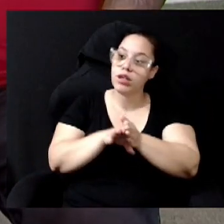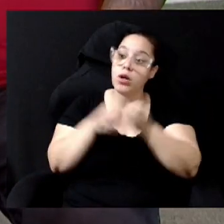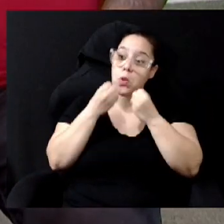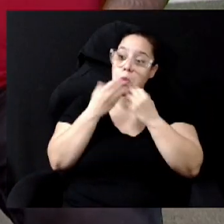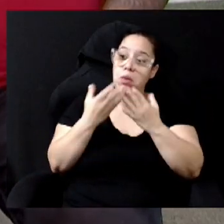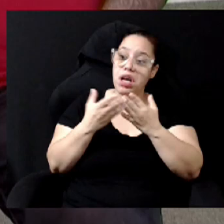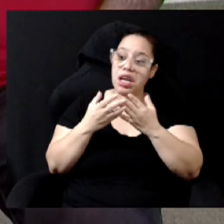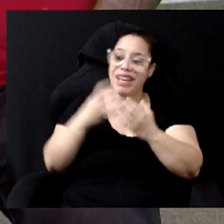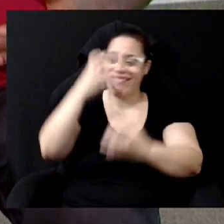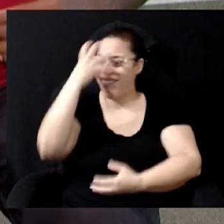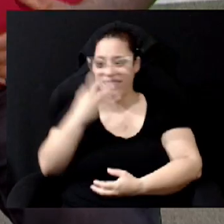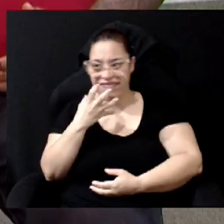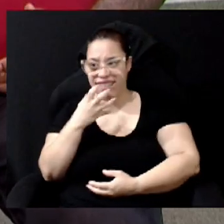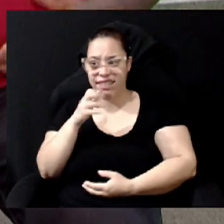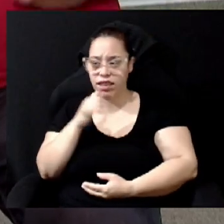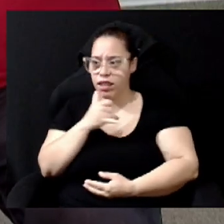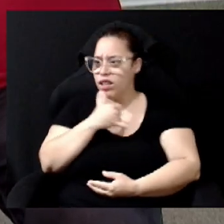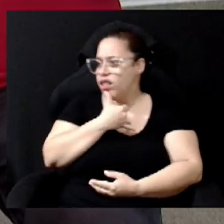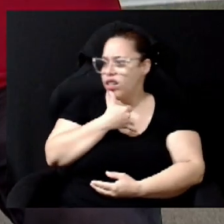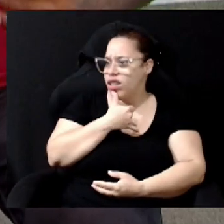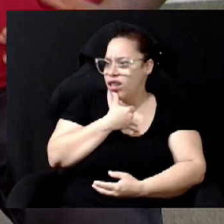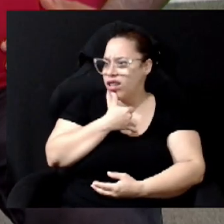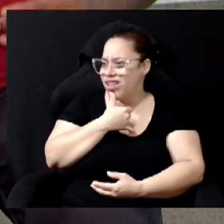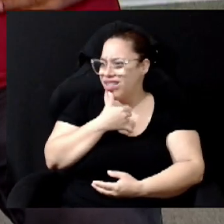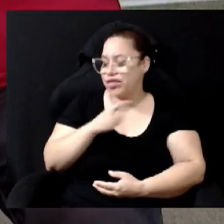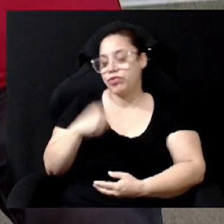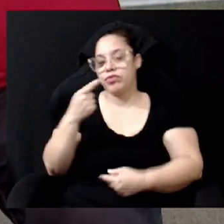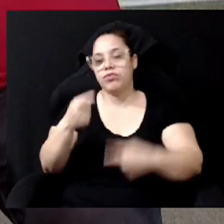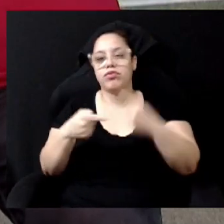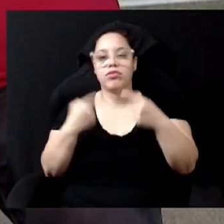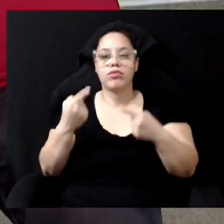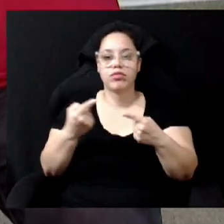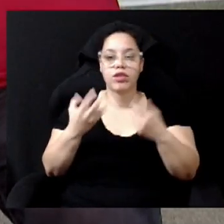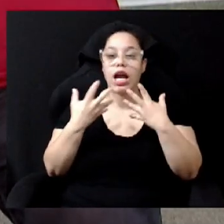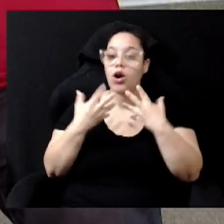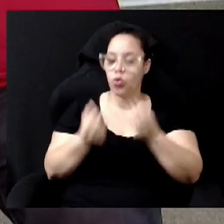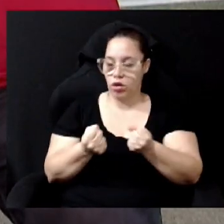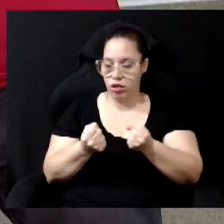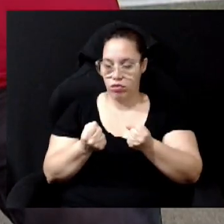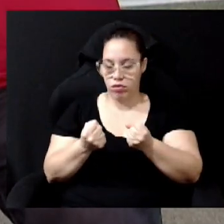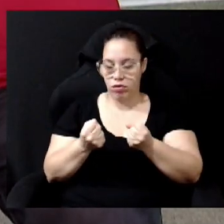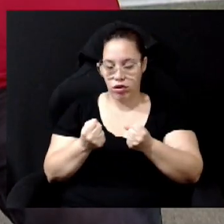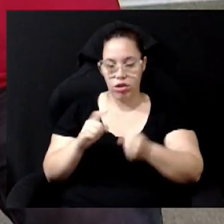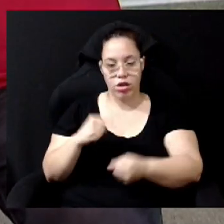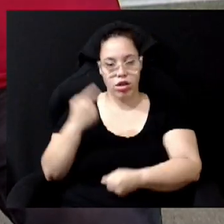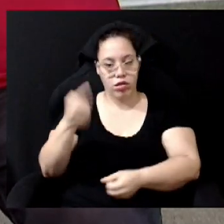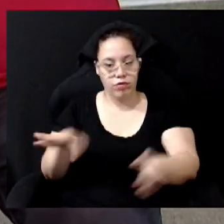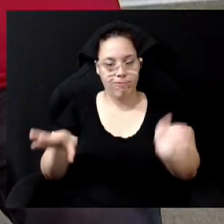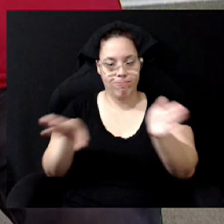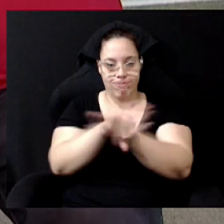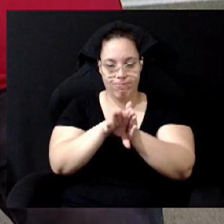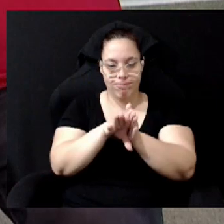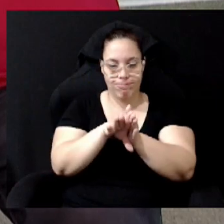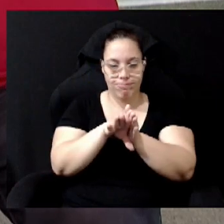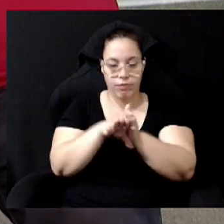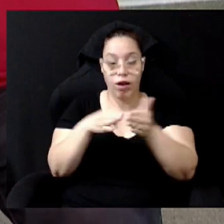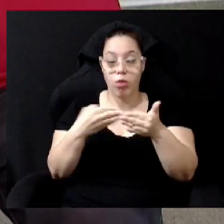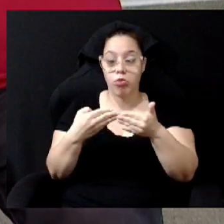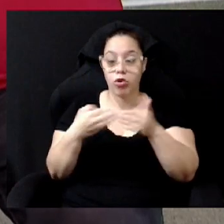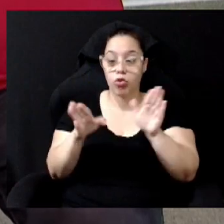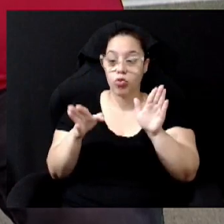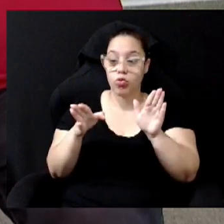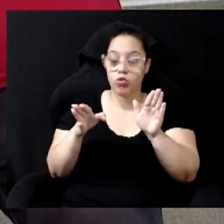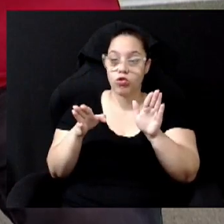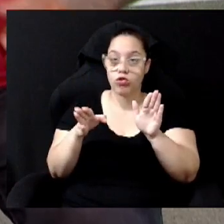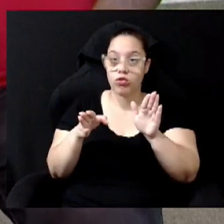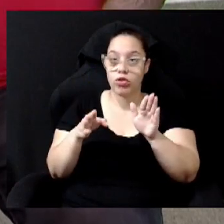chego triste, estou muito bravo e etc. E tudo isso é acolhido. Após a chegagem, a gente faz então a abertura. A abertura é feita às vezes com um poema,